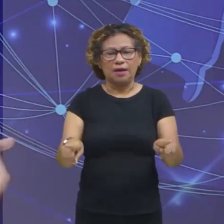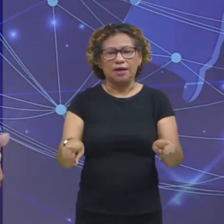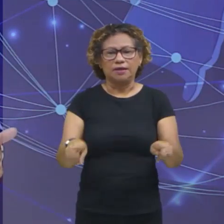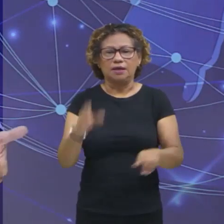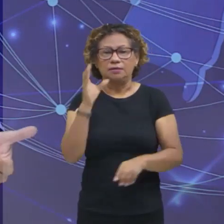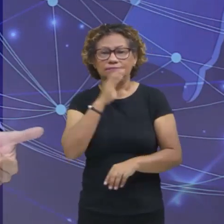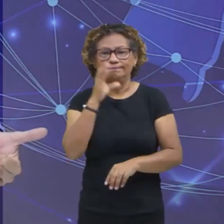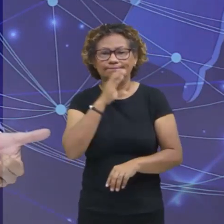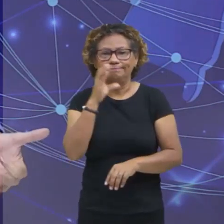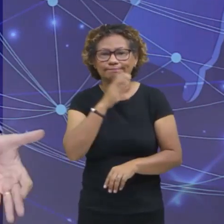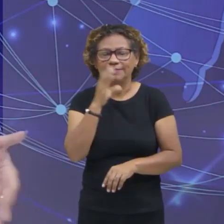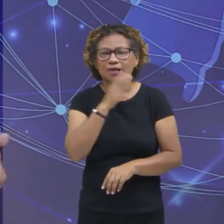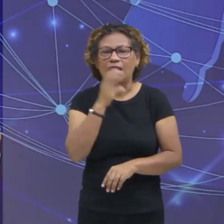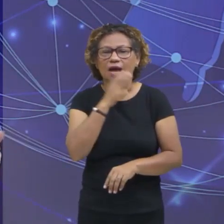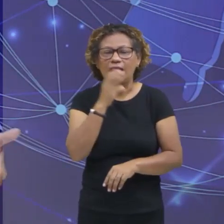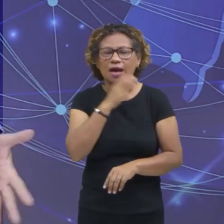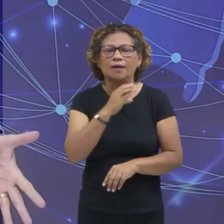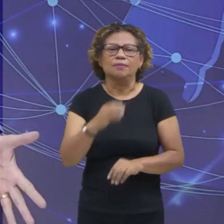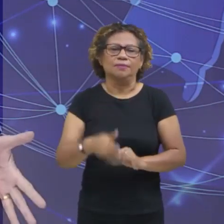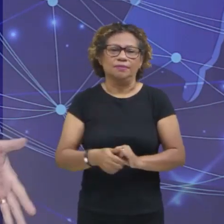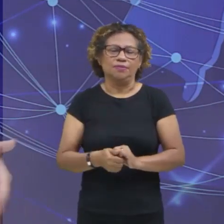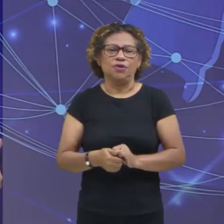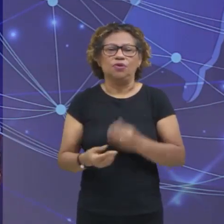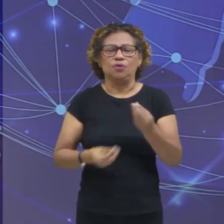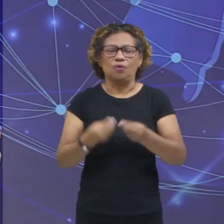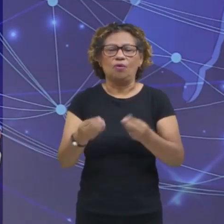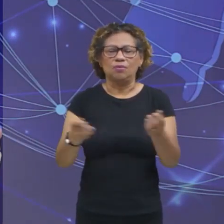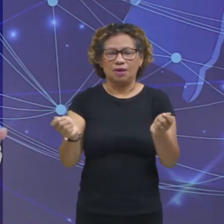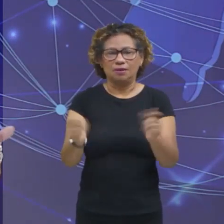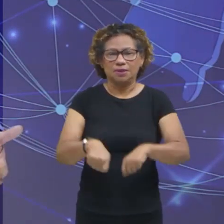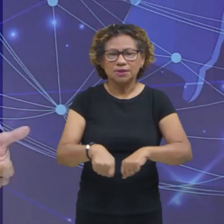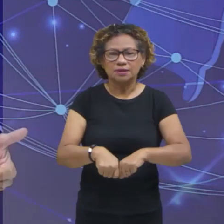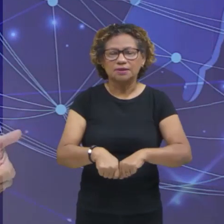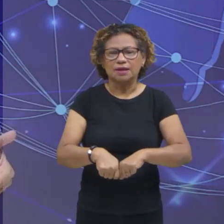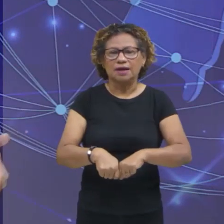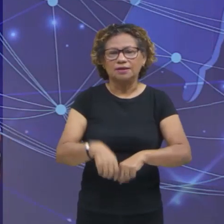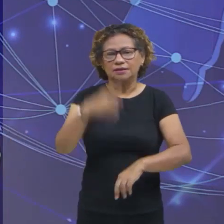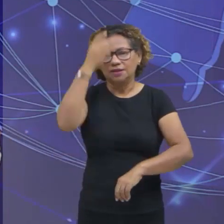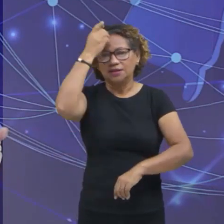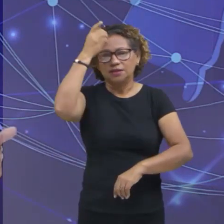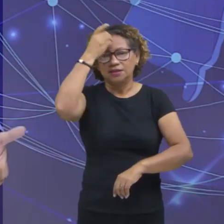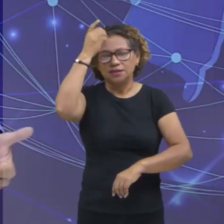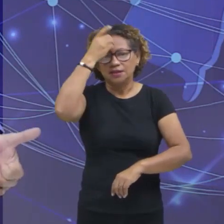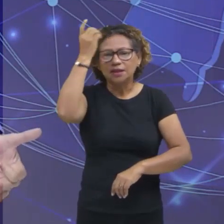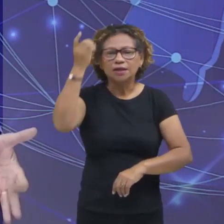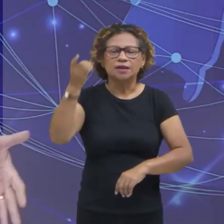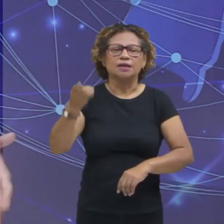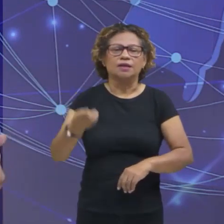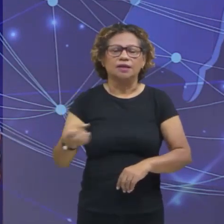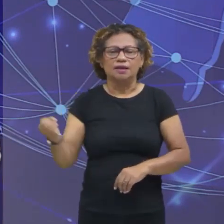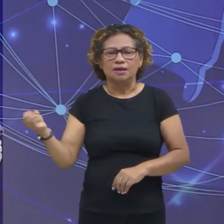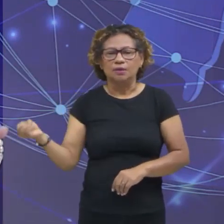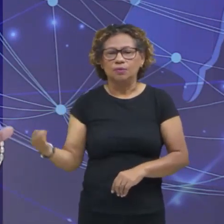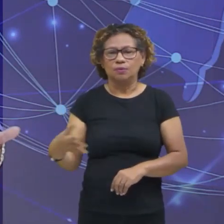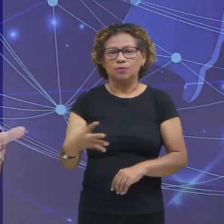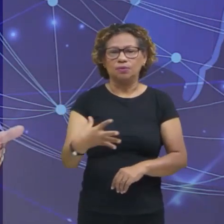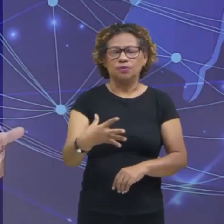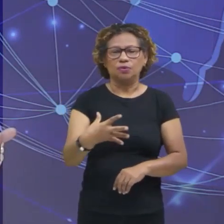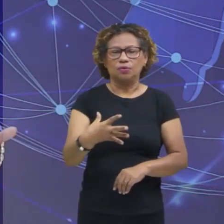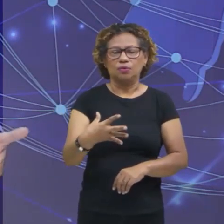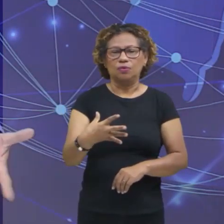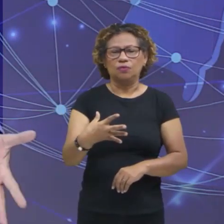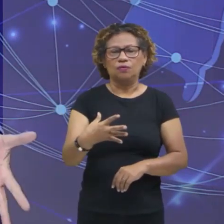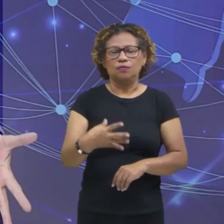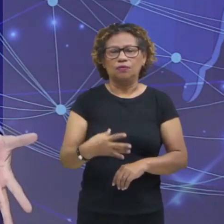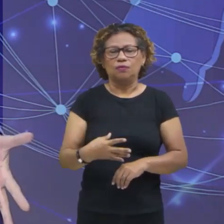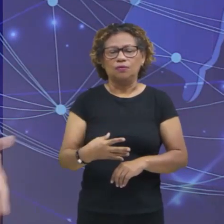emergência, então é preciso usar toda a nossa capacidade, né, de criatividade, de inovação, para tentarmos